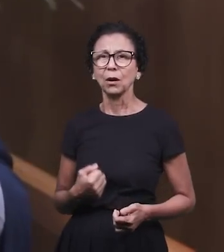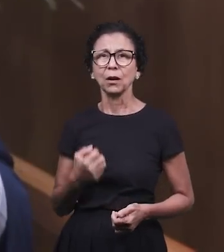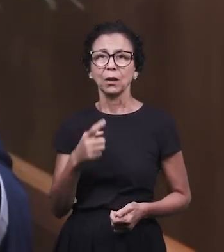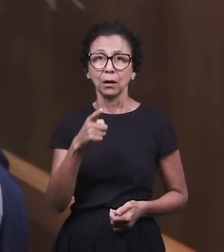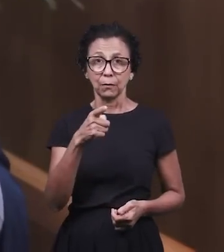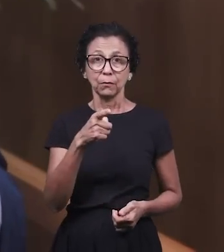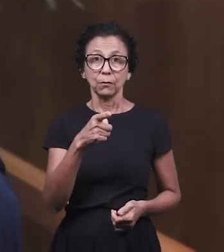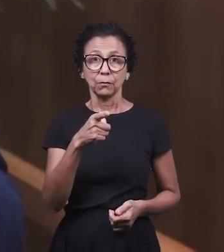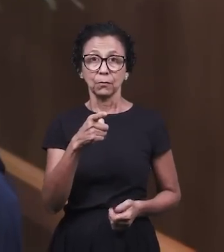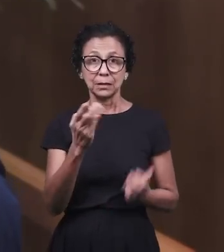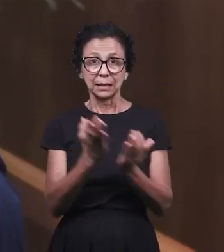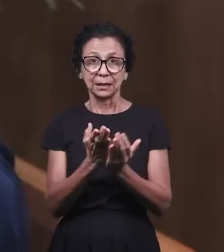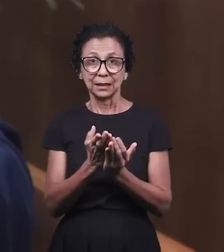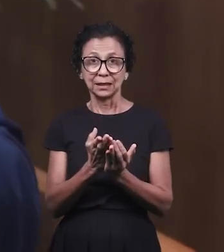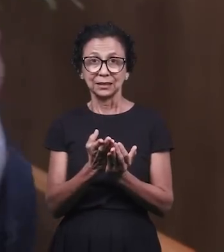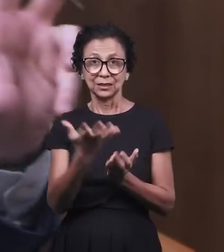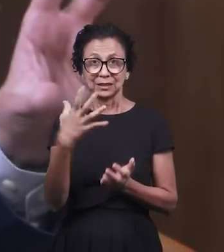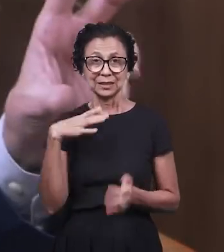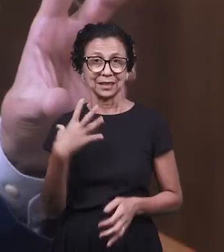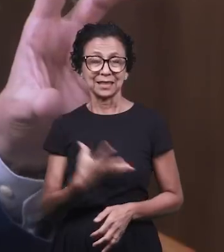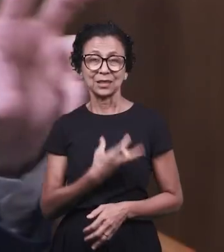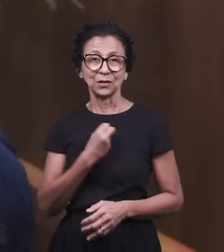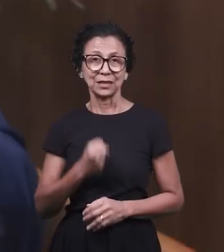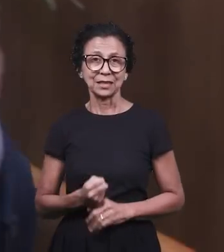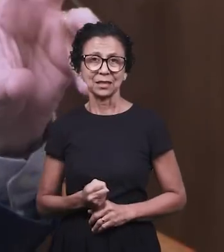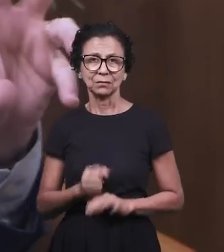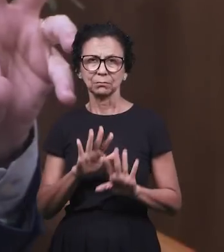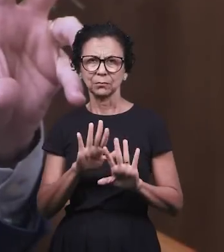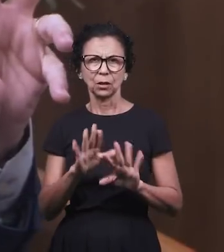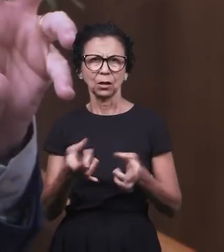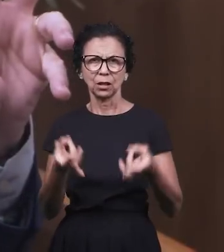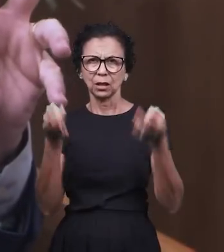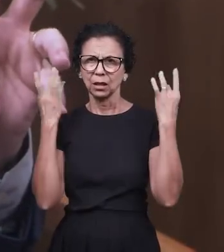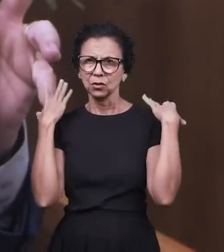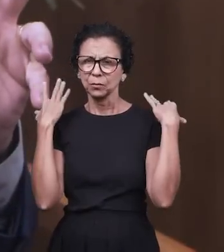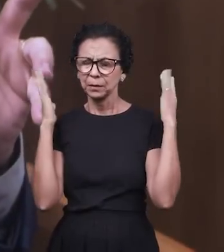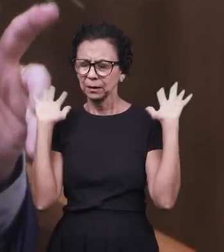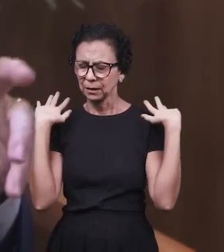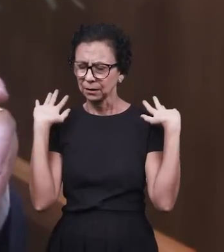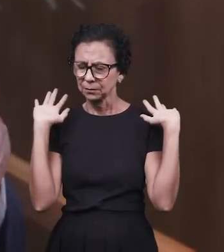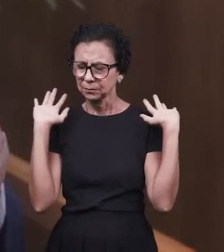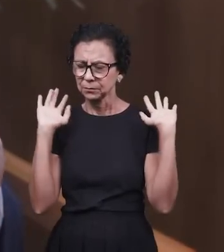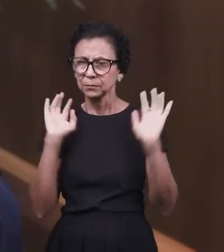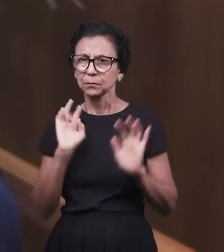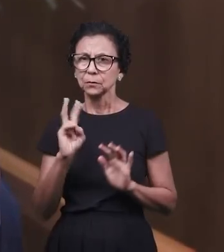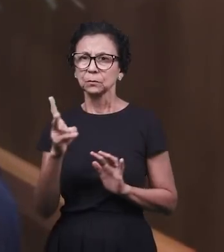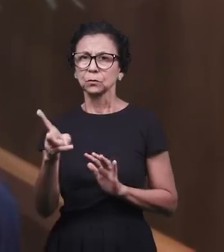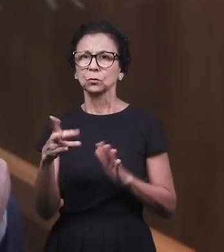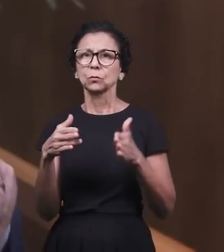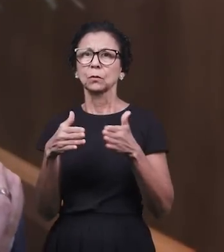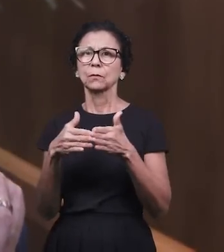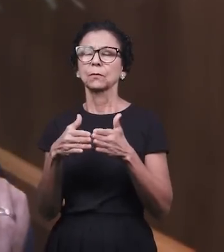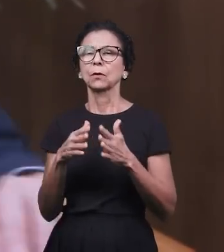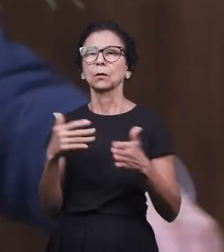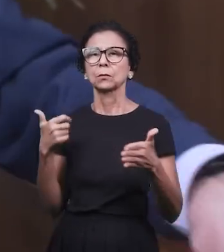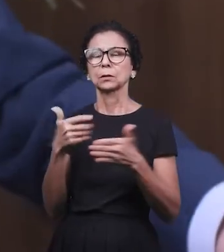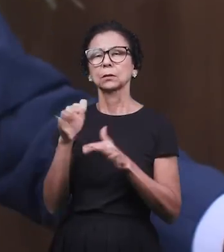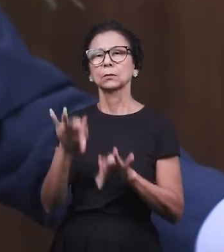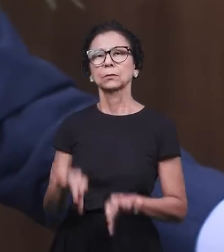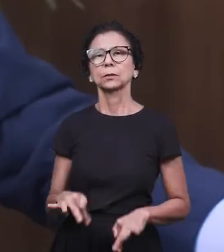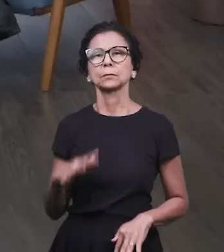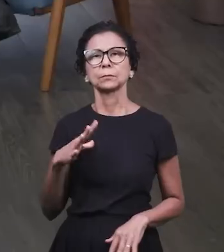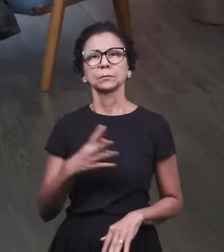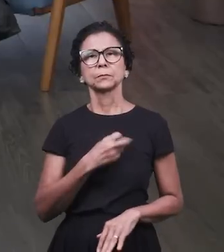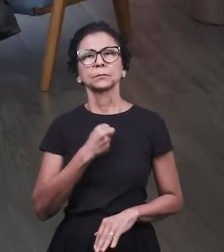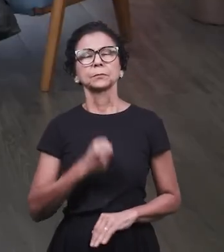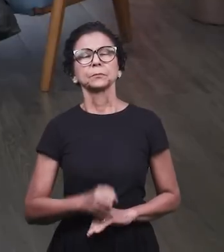você é crente, você quer a salvação, você não vai recuar, você não vai olhar para nada disso, mas vai prosseguir até o fim.